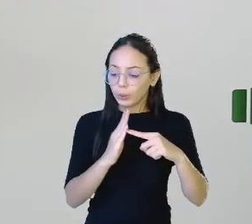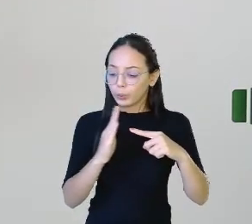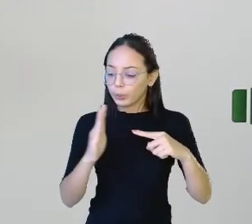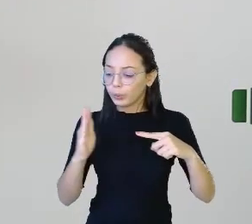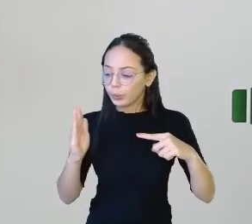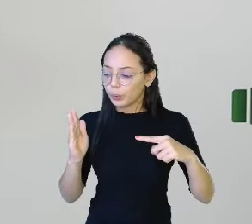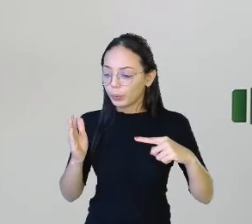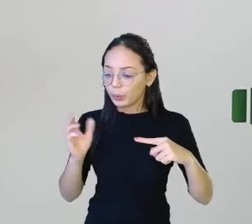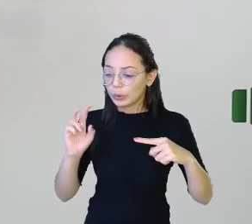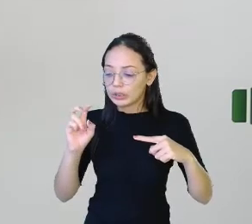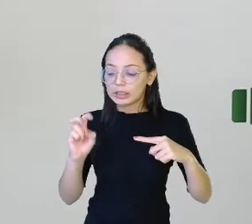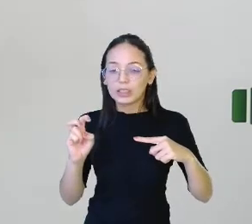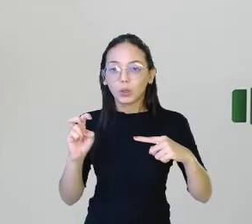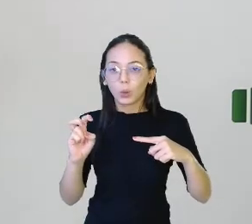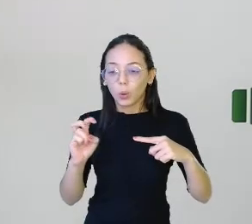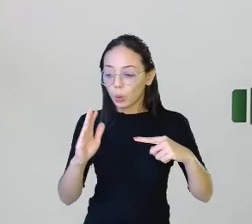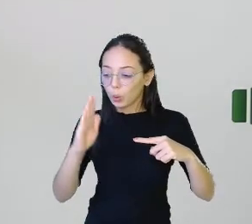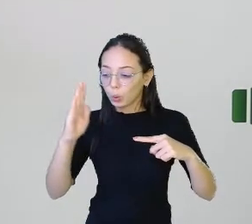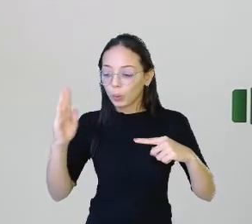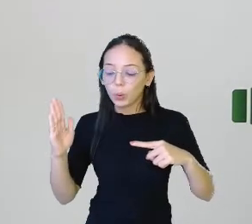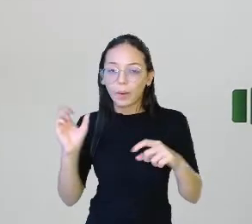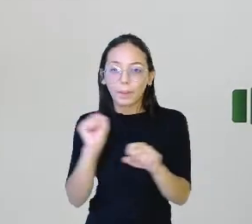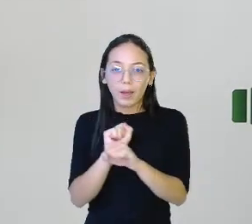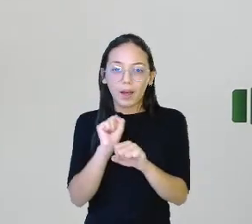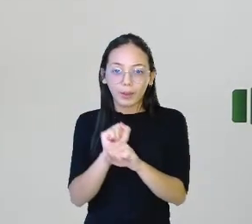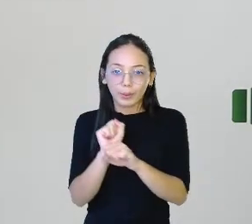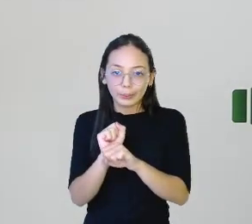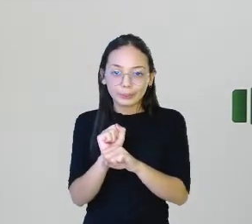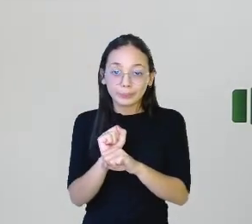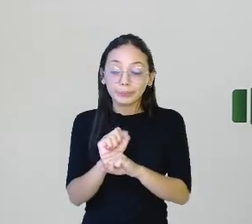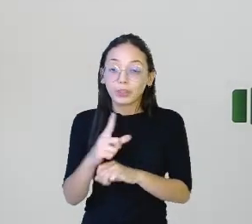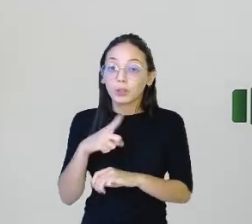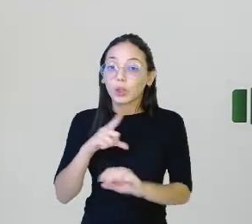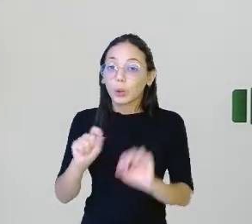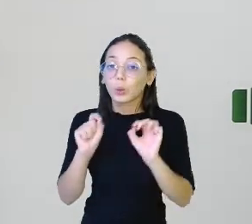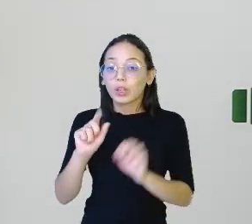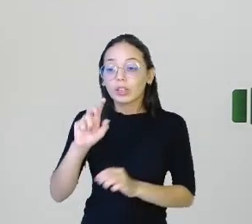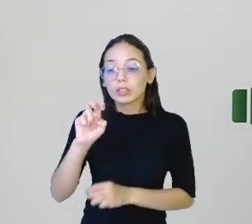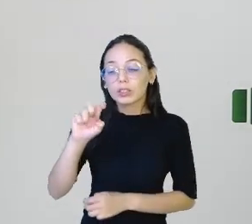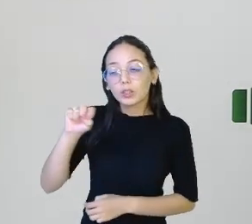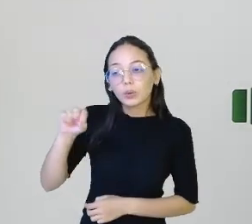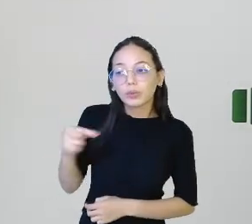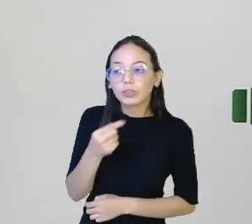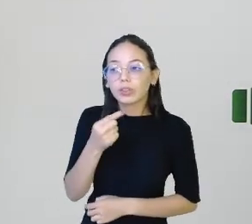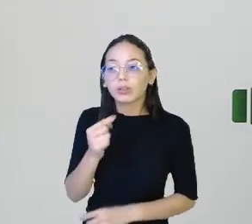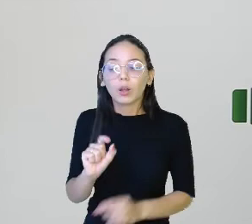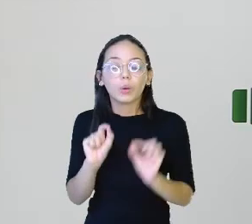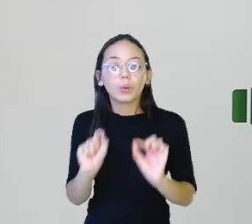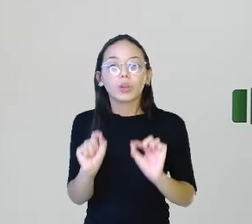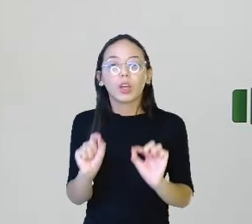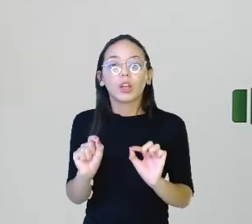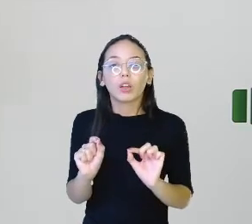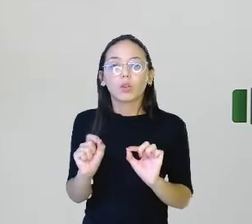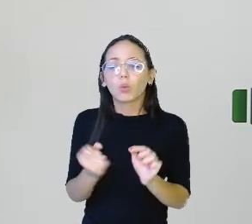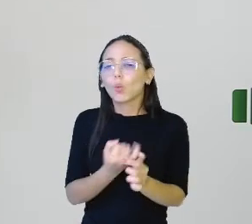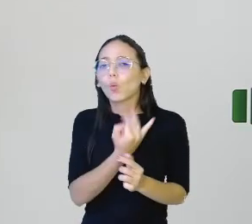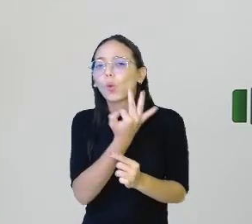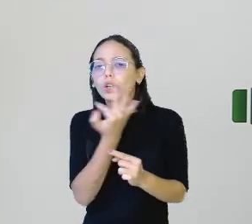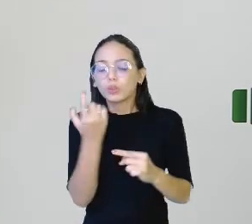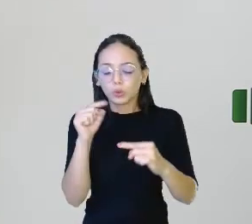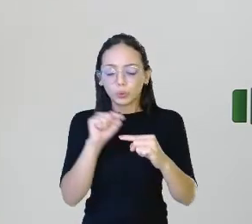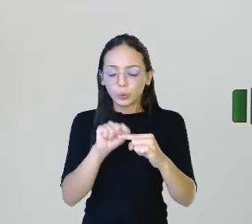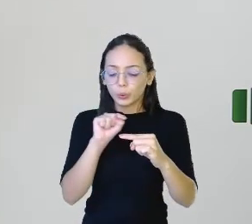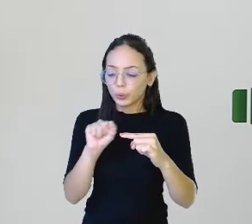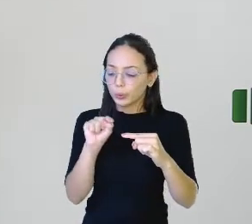minha caderneta parou antes de chegar nos 6. Então, eu tenho 5, alguma coisa. Quantos milímetros eu